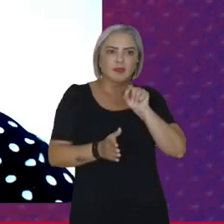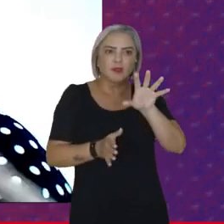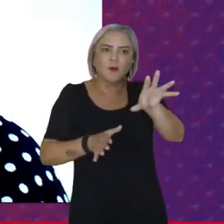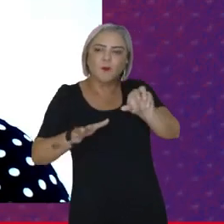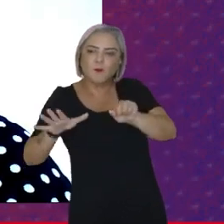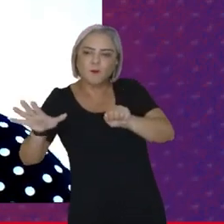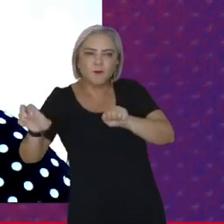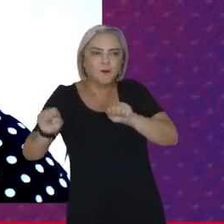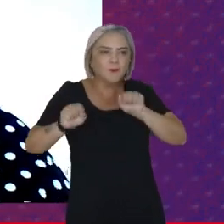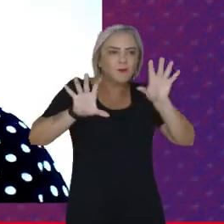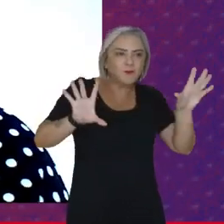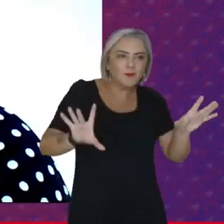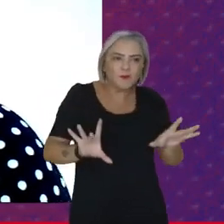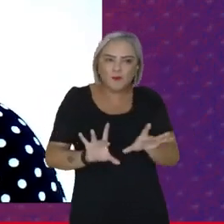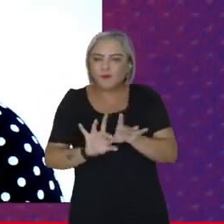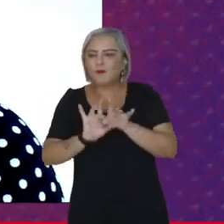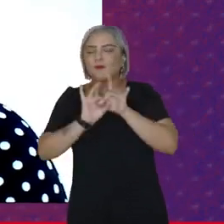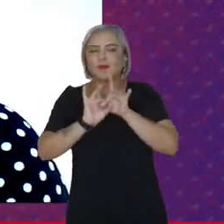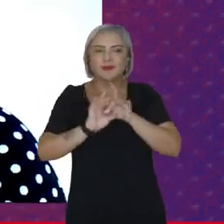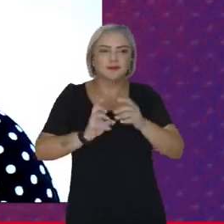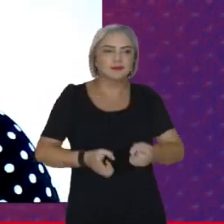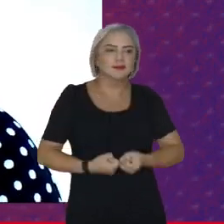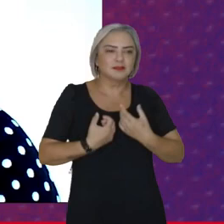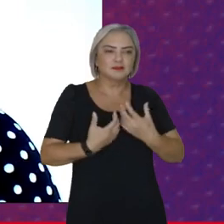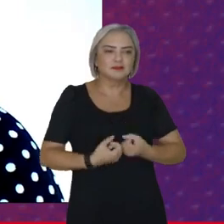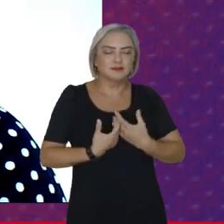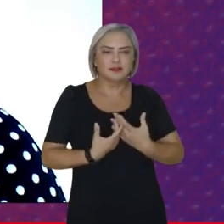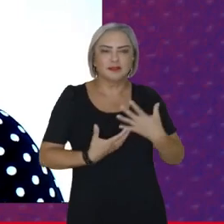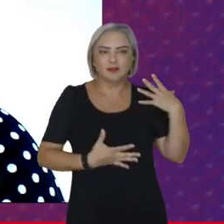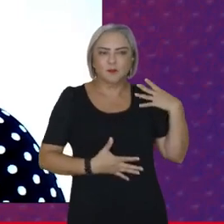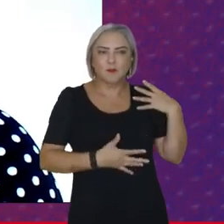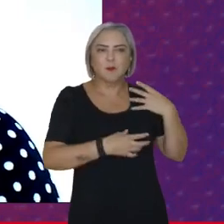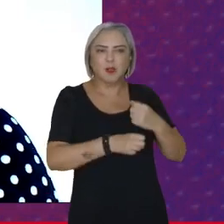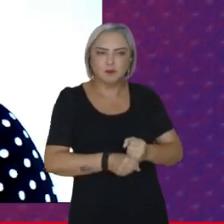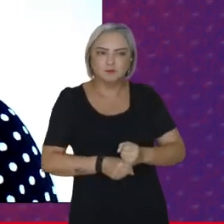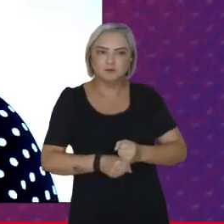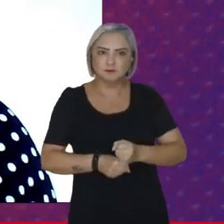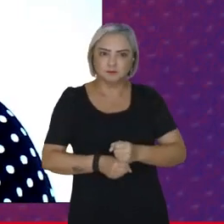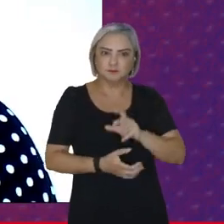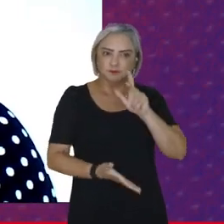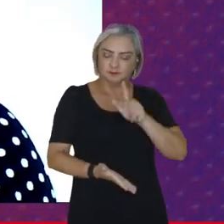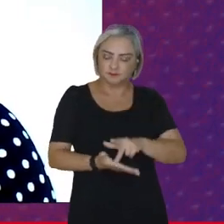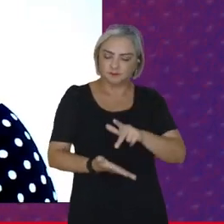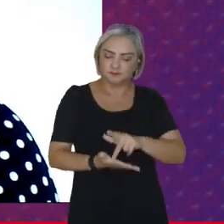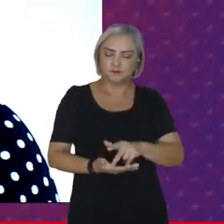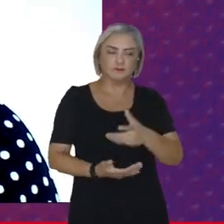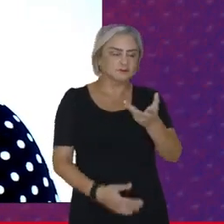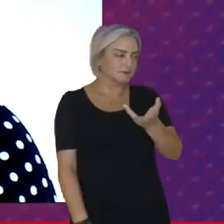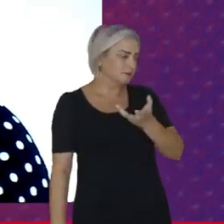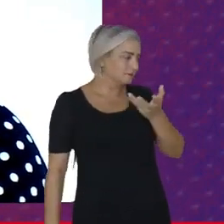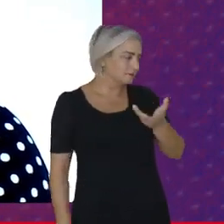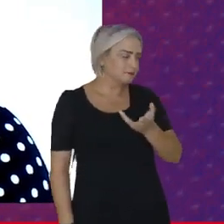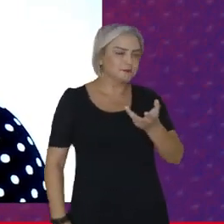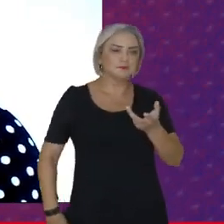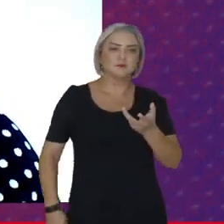outra. Então, nós estamos aqui expressando um acúmulo coletivo de fato. Eu